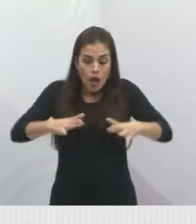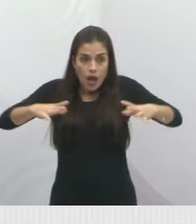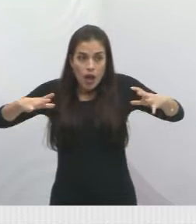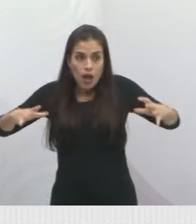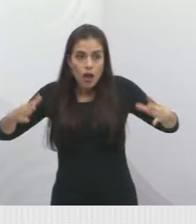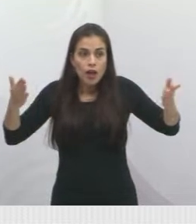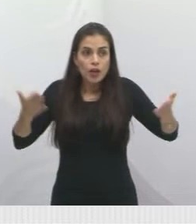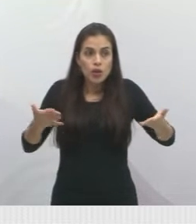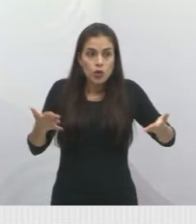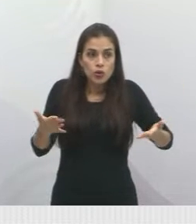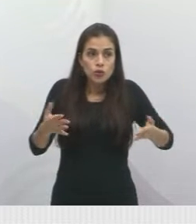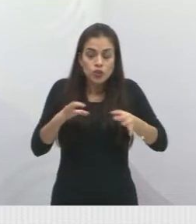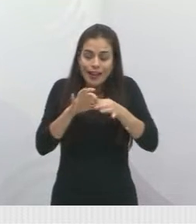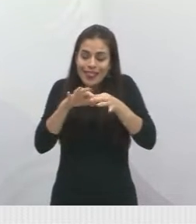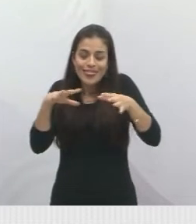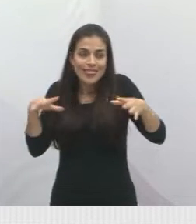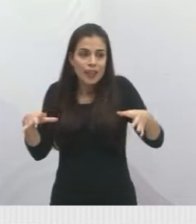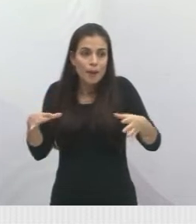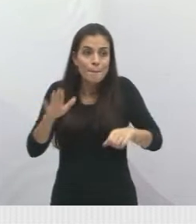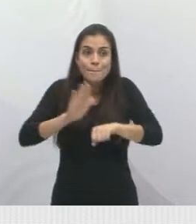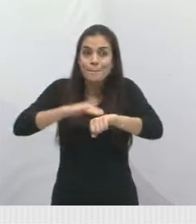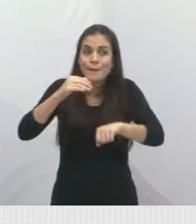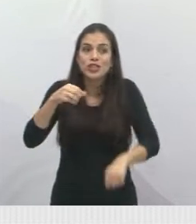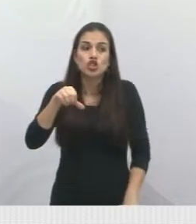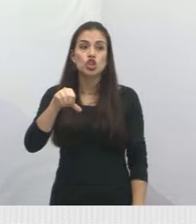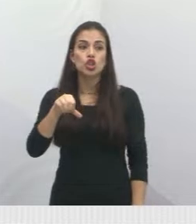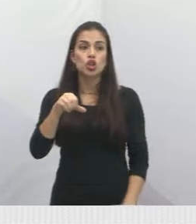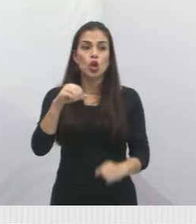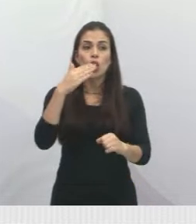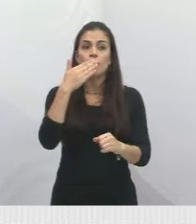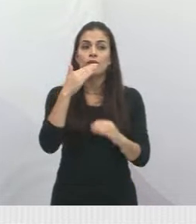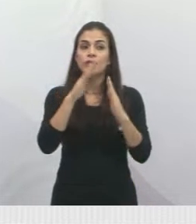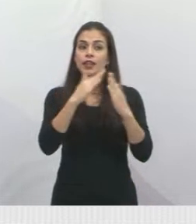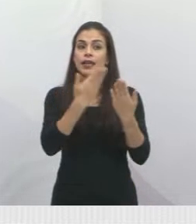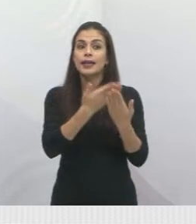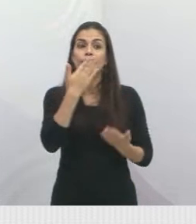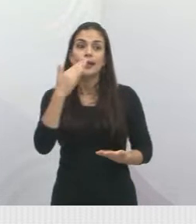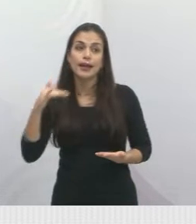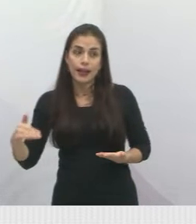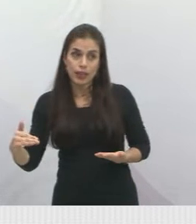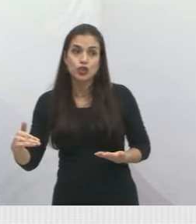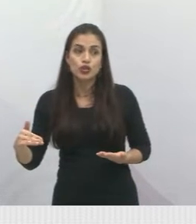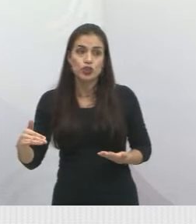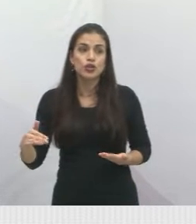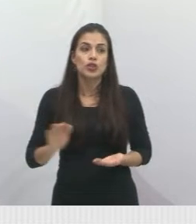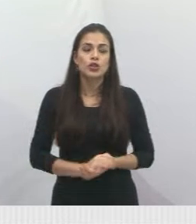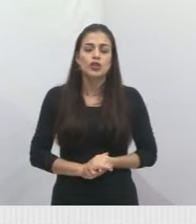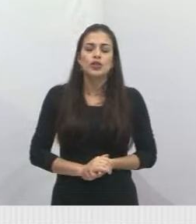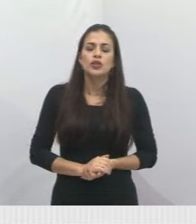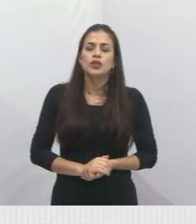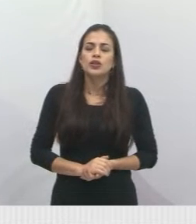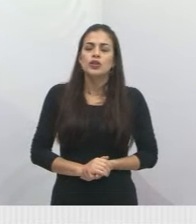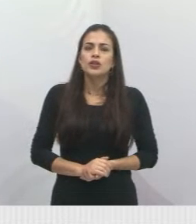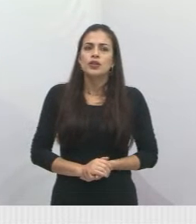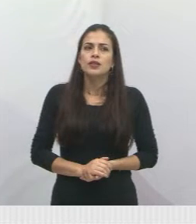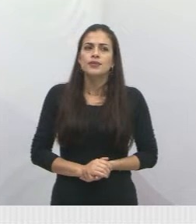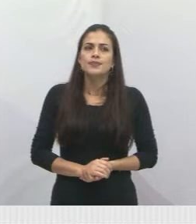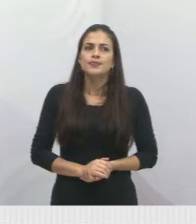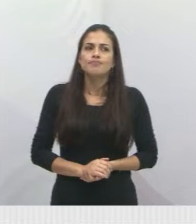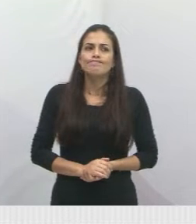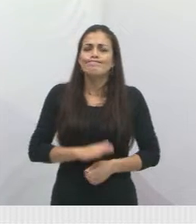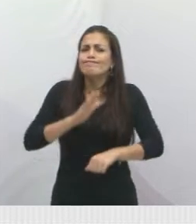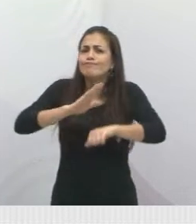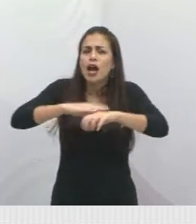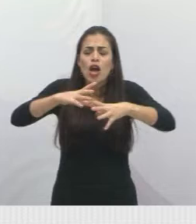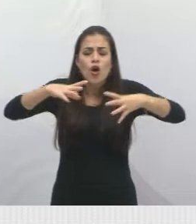inauguradas, já se somam aí mais de 9 creches no nosso município. Historicamente, o maior número de creches